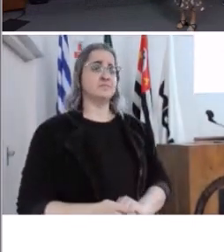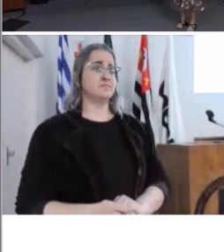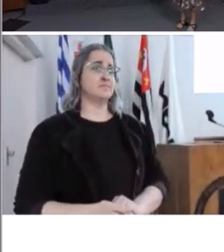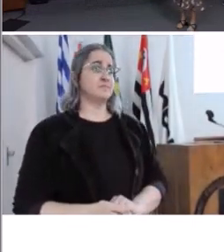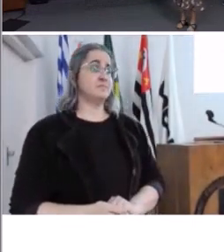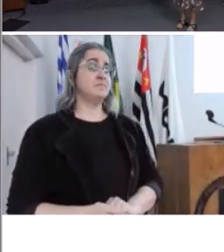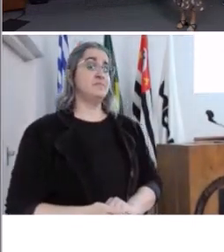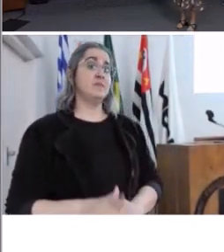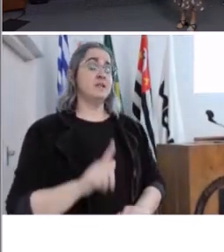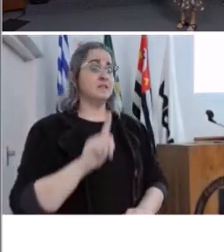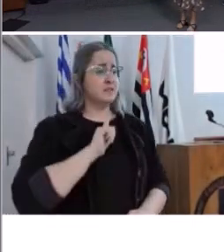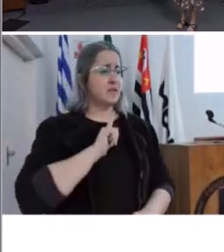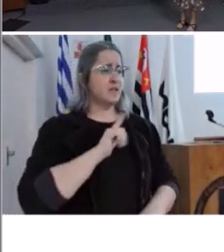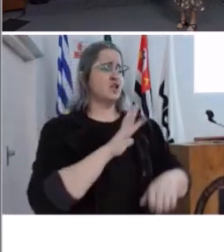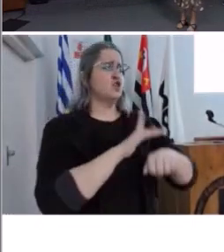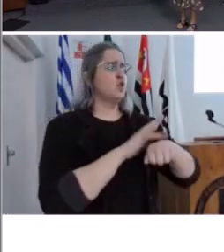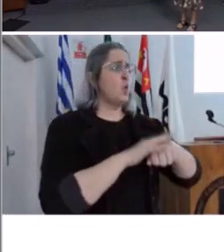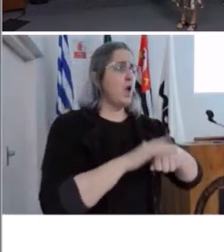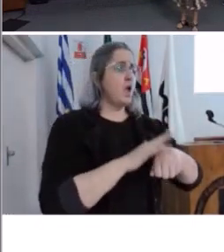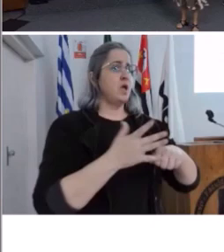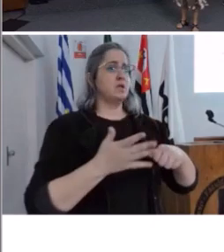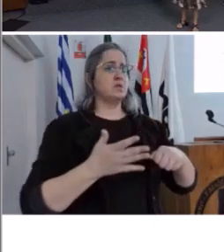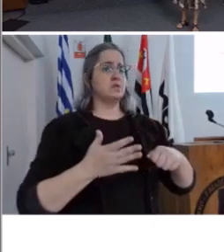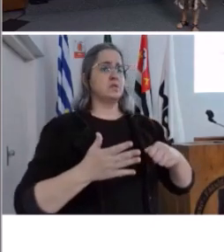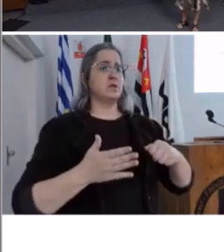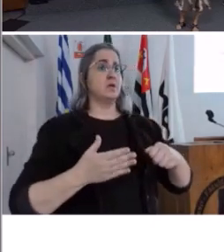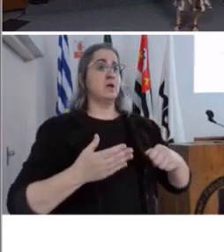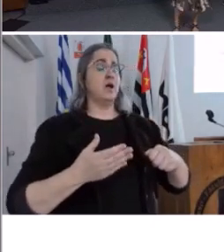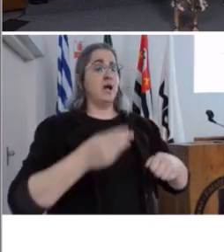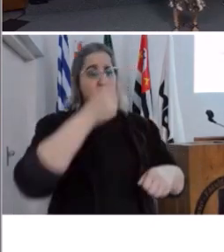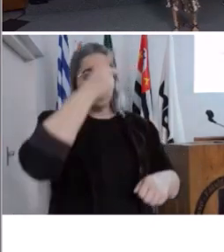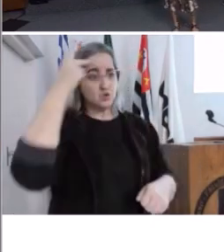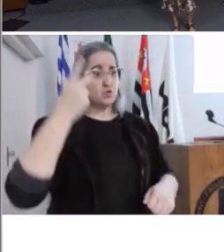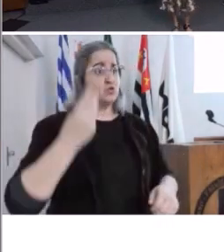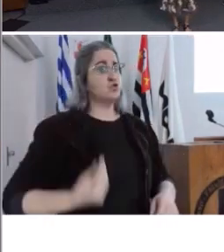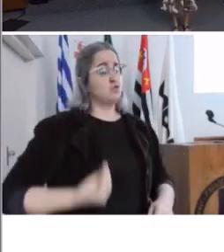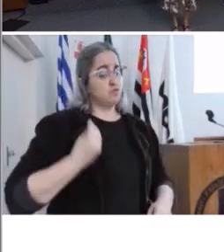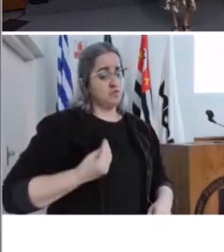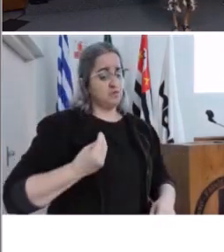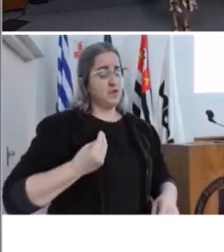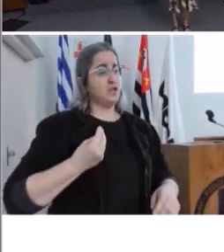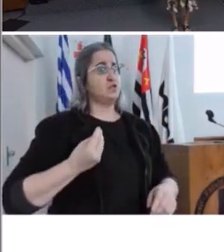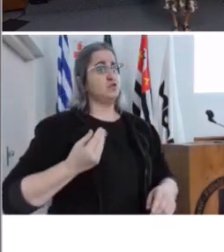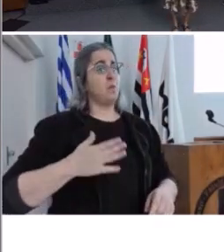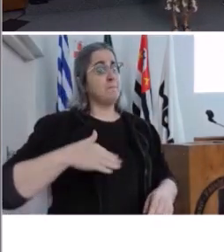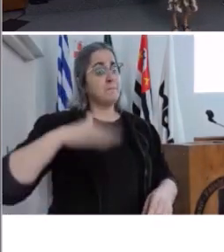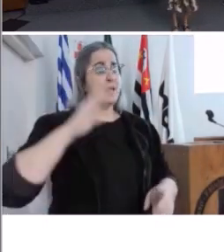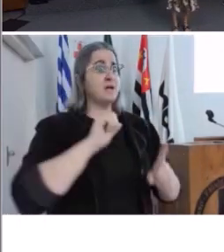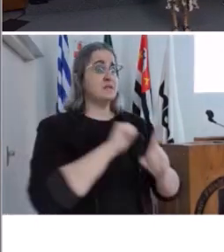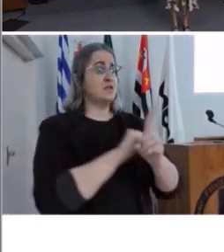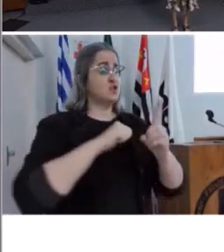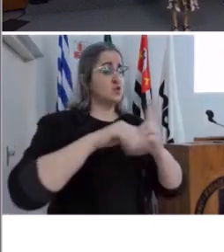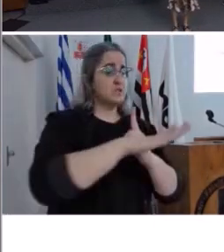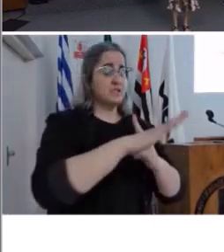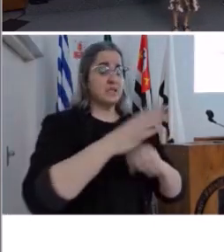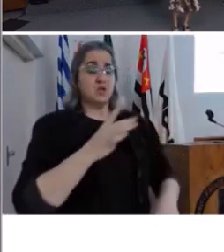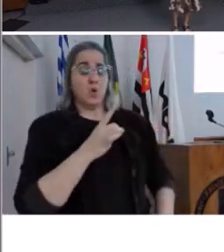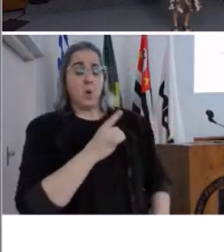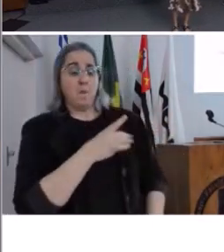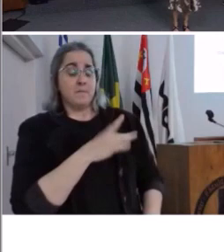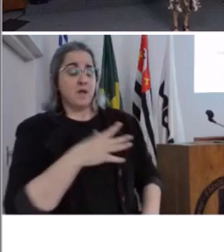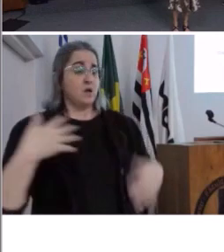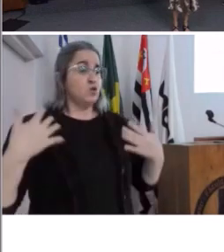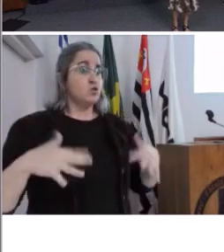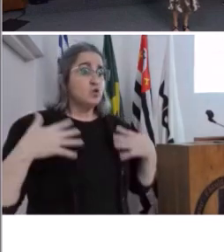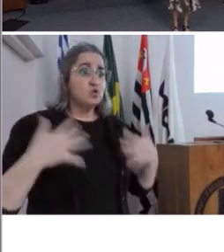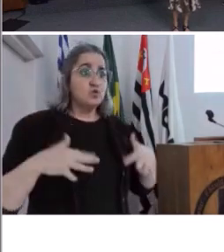As doenças degenerativas, o Alzheimer, as pessoas estão vivendo mais, elas estão vivendo numa sociedade um pouco em pane, né? Então, doenças